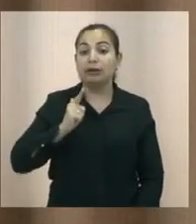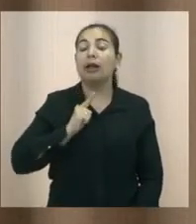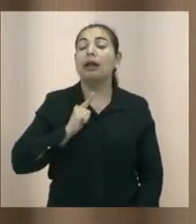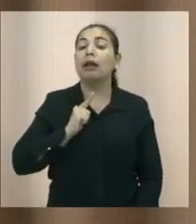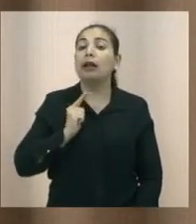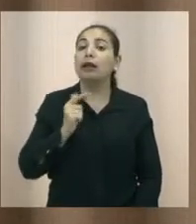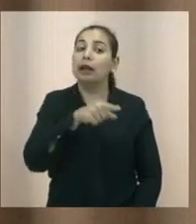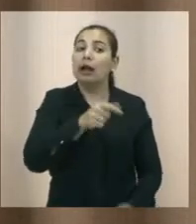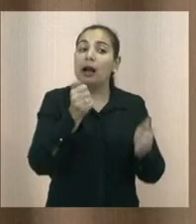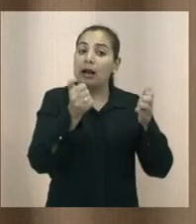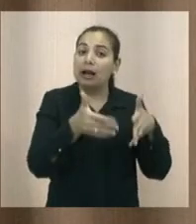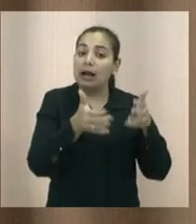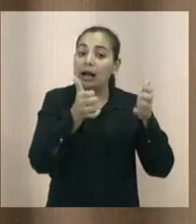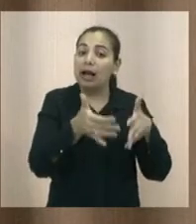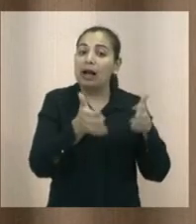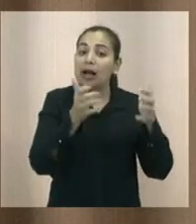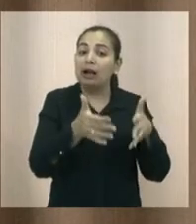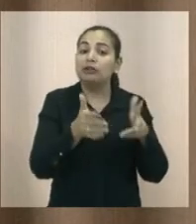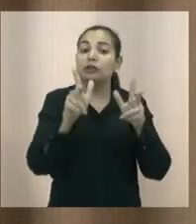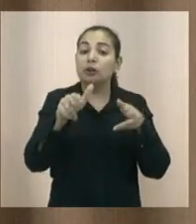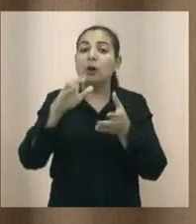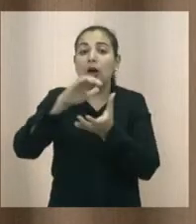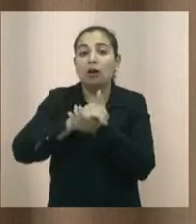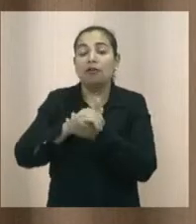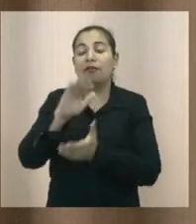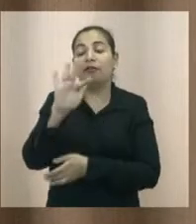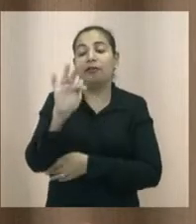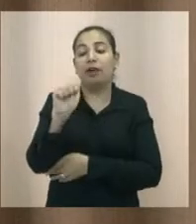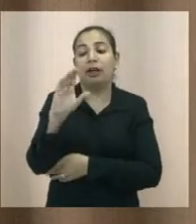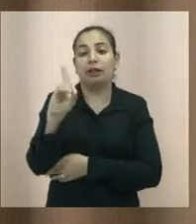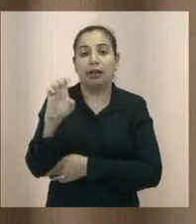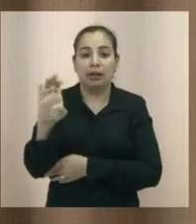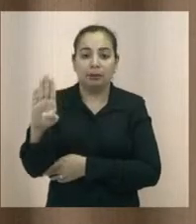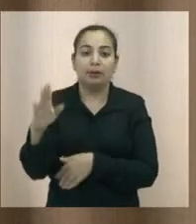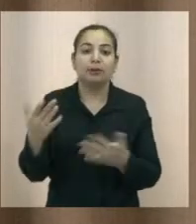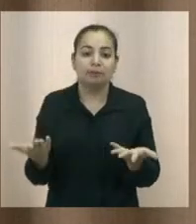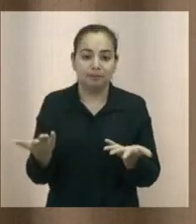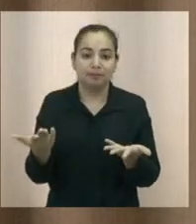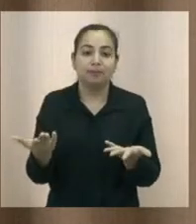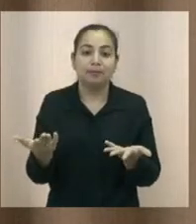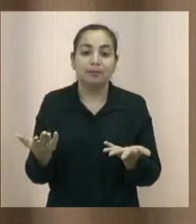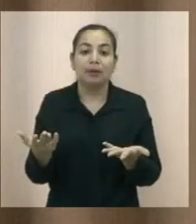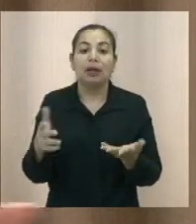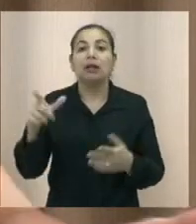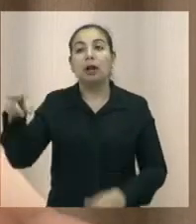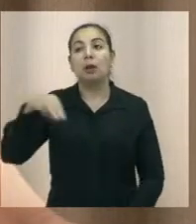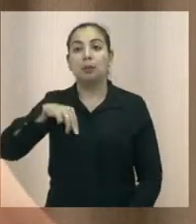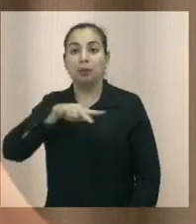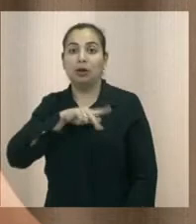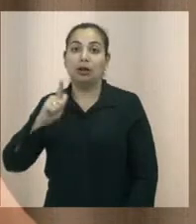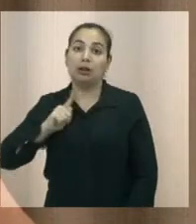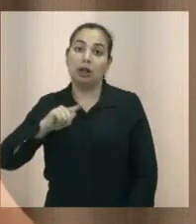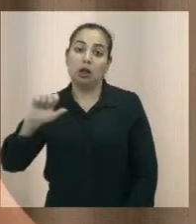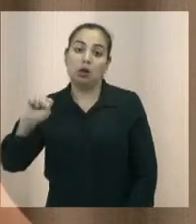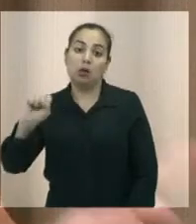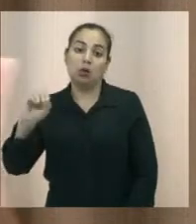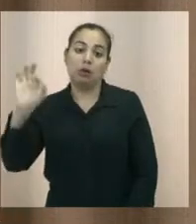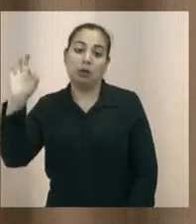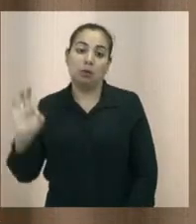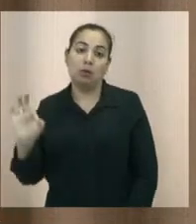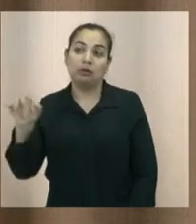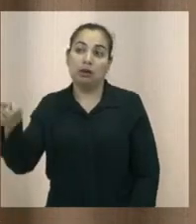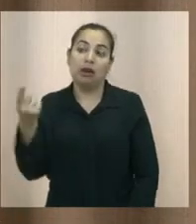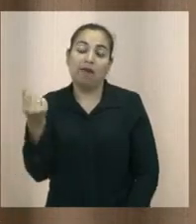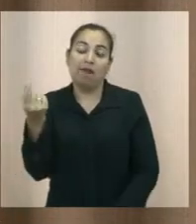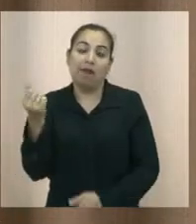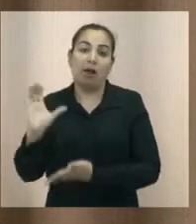totalidade, pelo nosso fundo, que é o FADEP. As outras instituições não acontece isso. Por exemplo, o Ministério Público tem 80% de verbas do Tesouro.